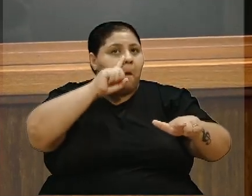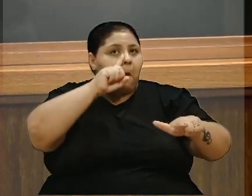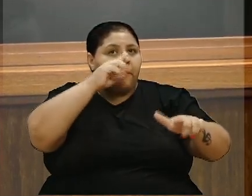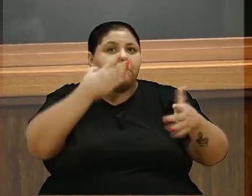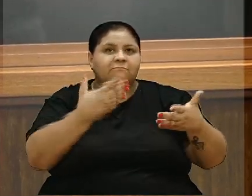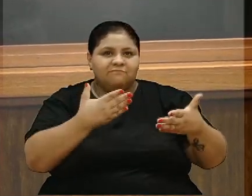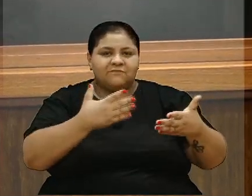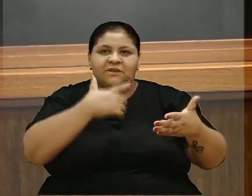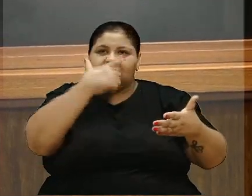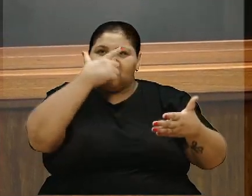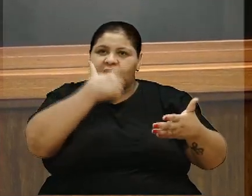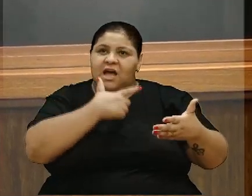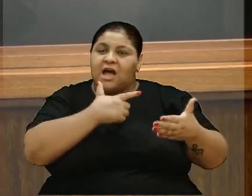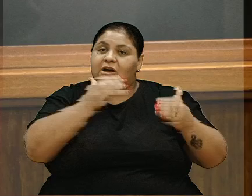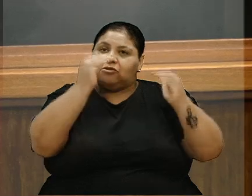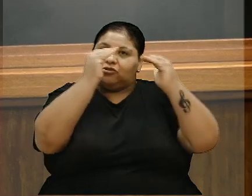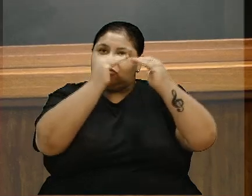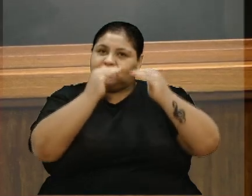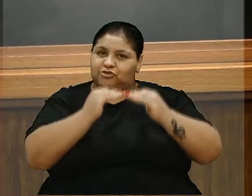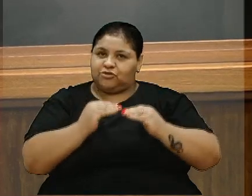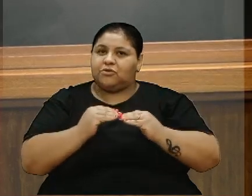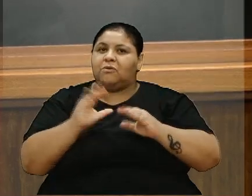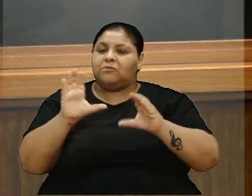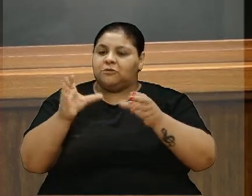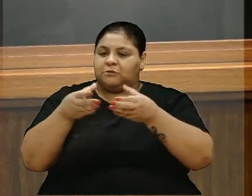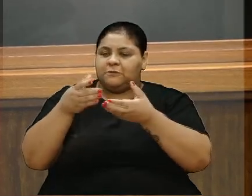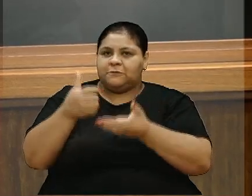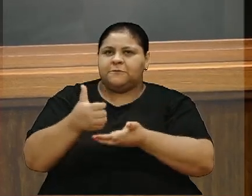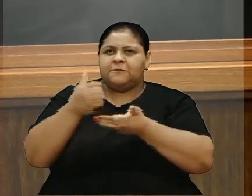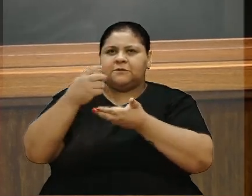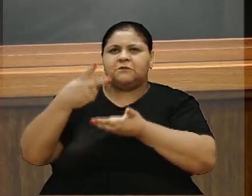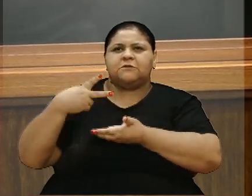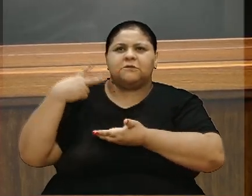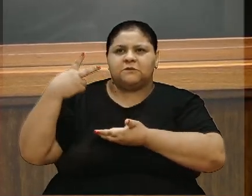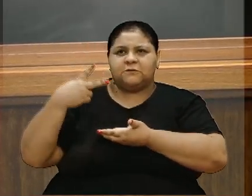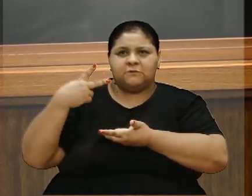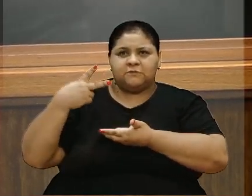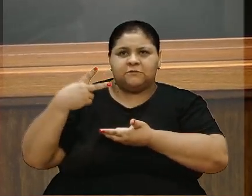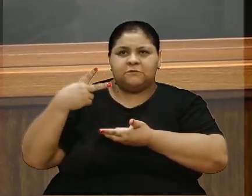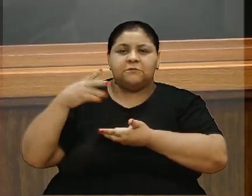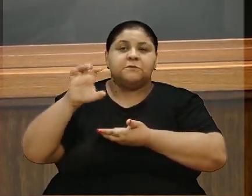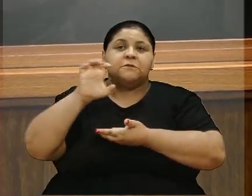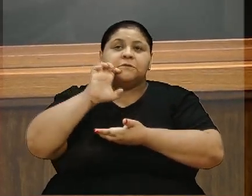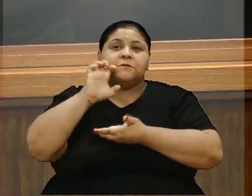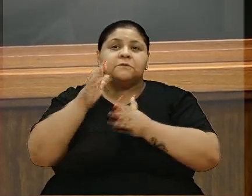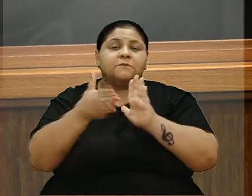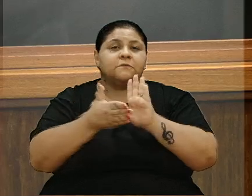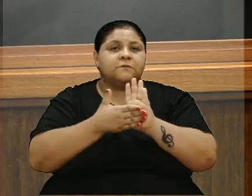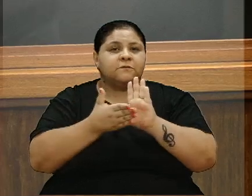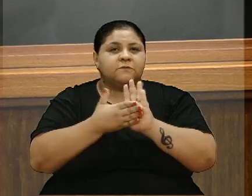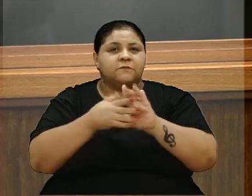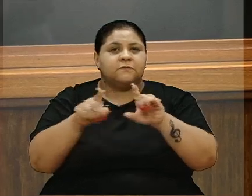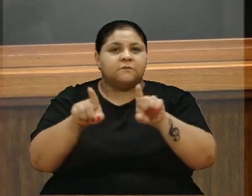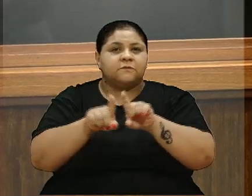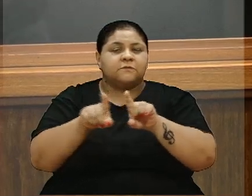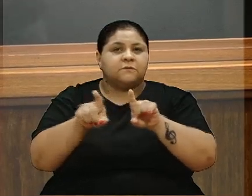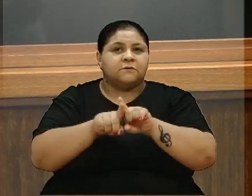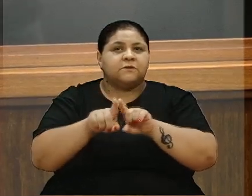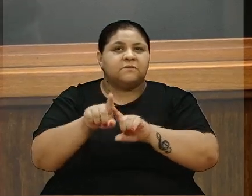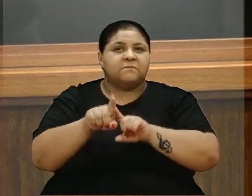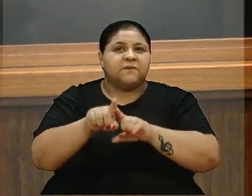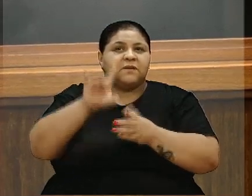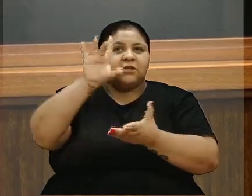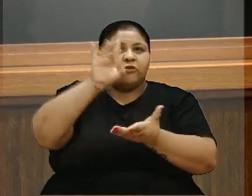vai ao encontro da frente que a vereadora Estela propôs, inclusive da regularização